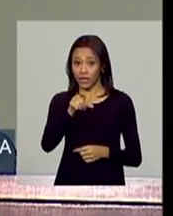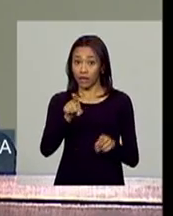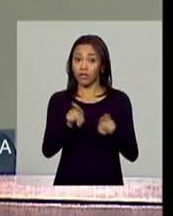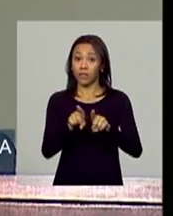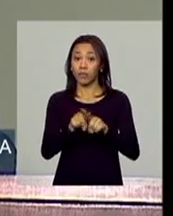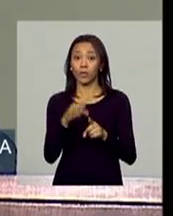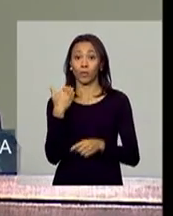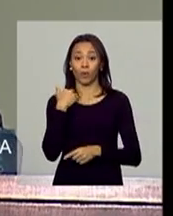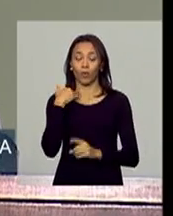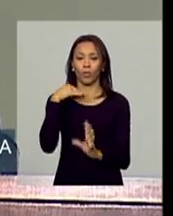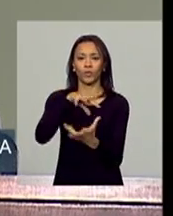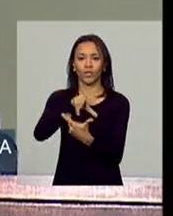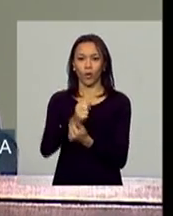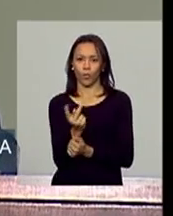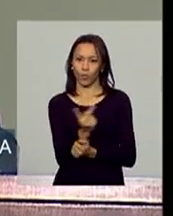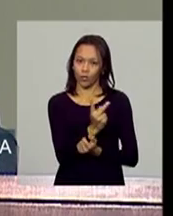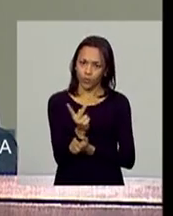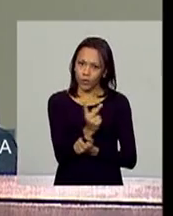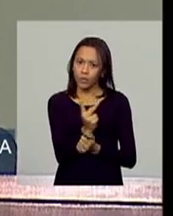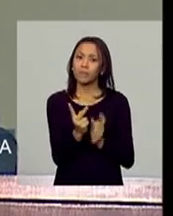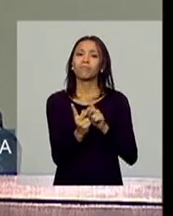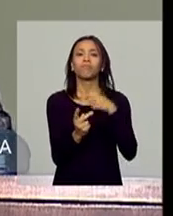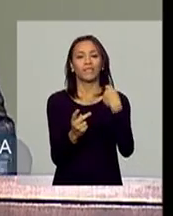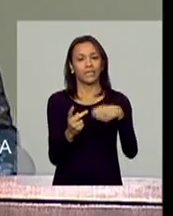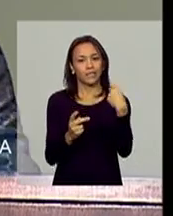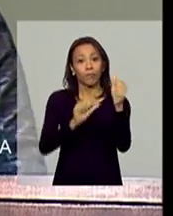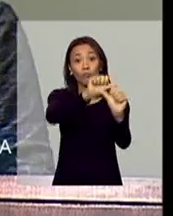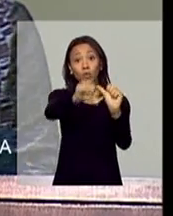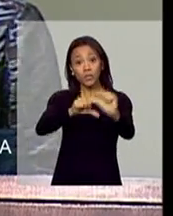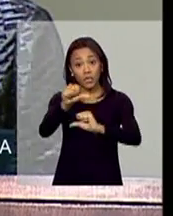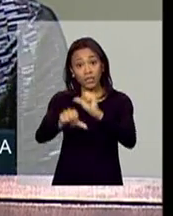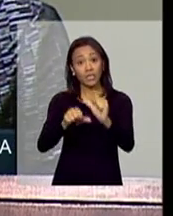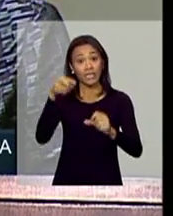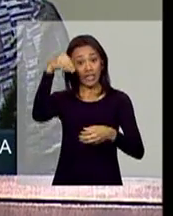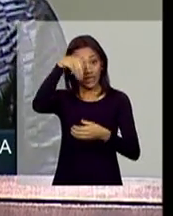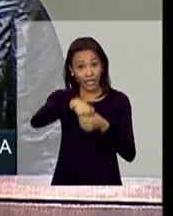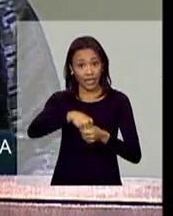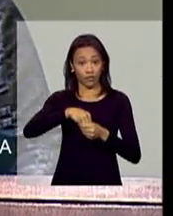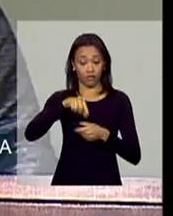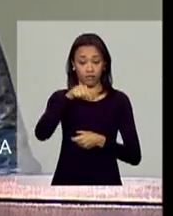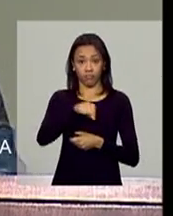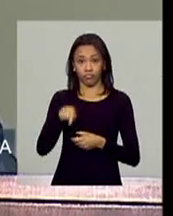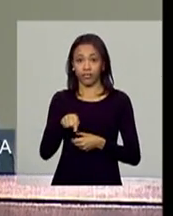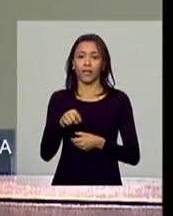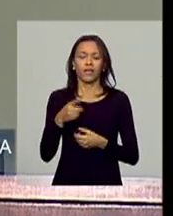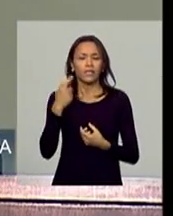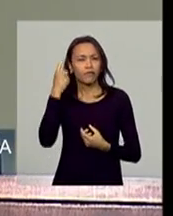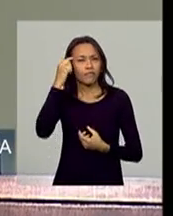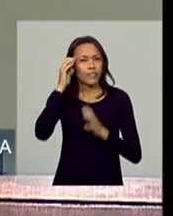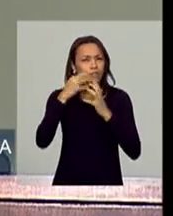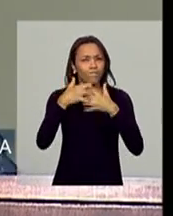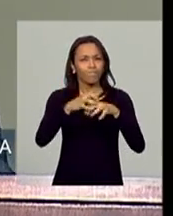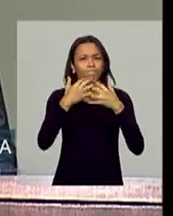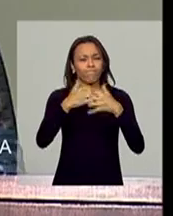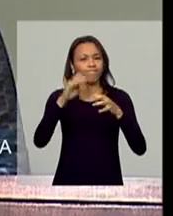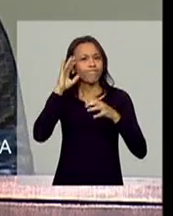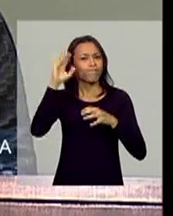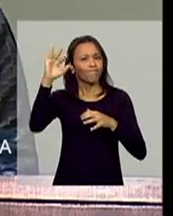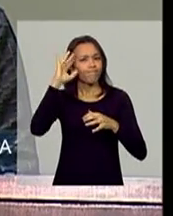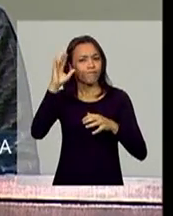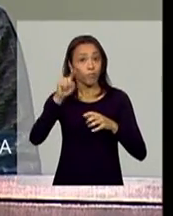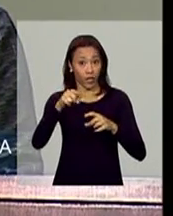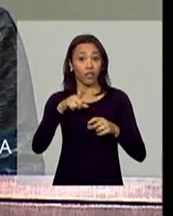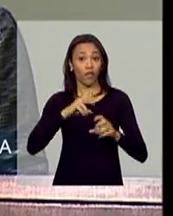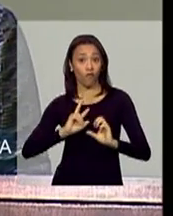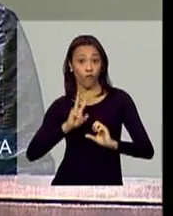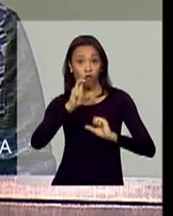Mundial, reforma para que se reflita nesses organismos a atual correlação de forças